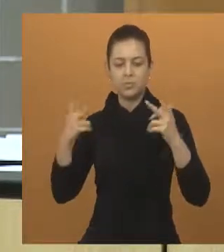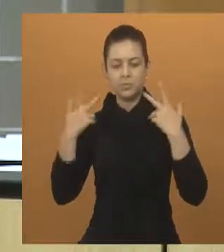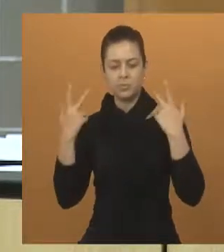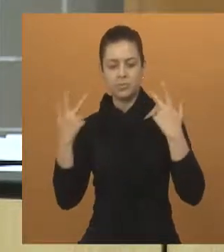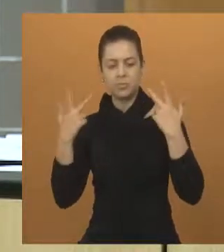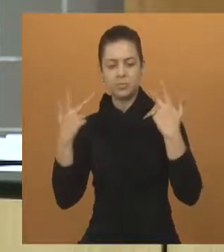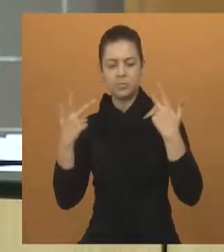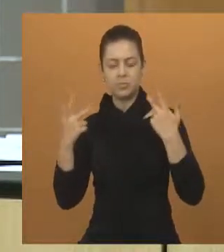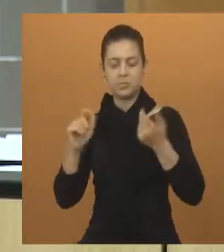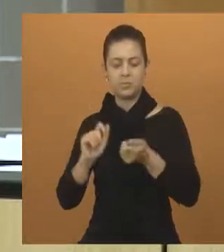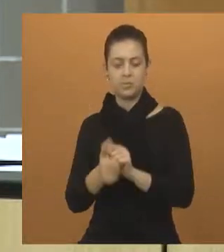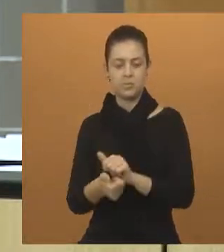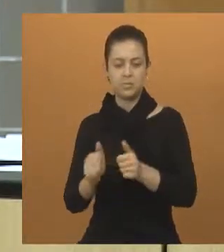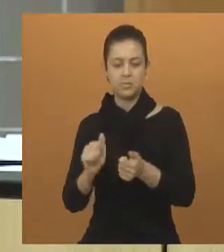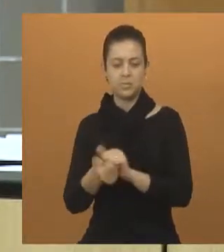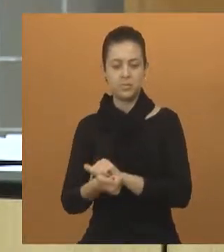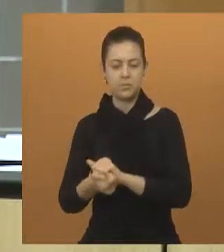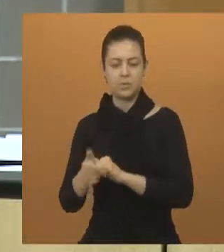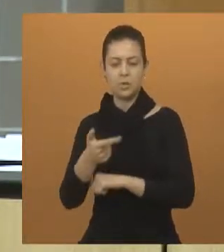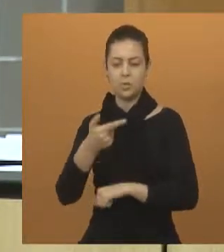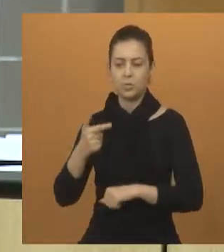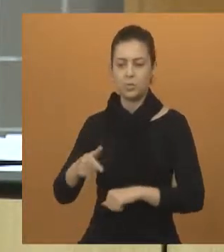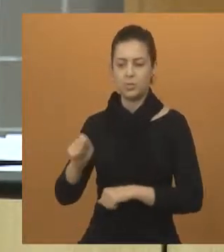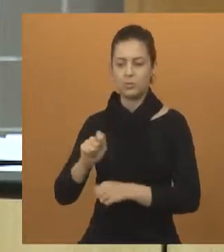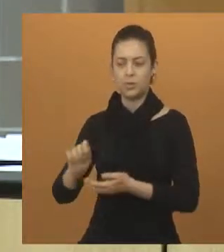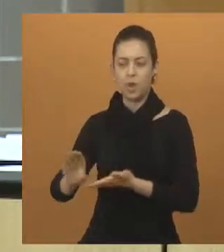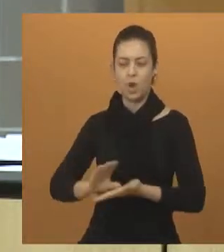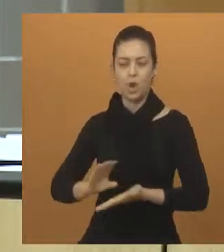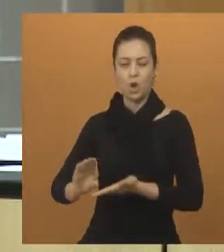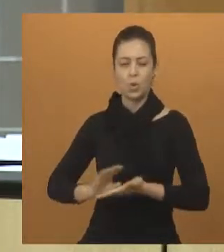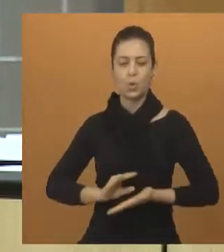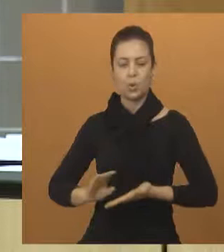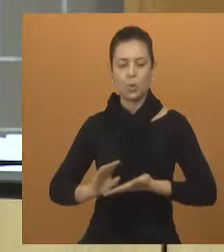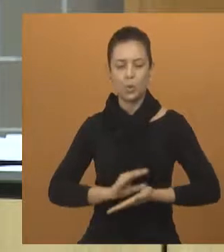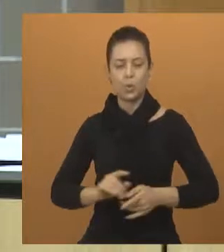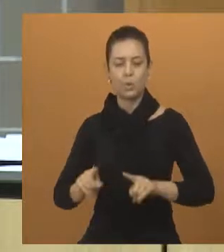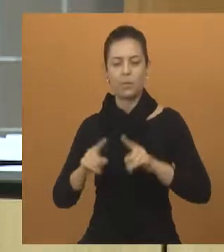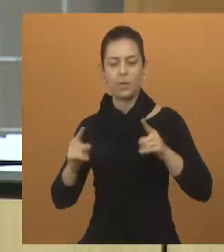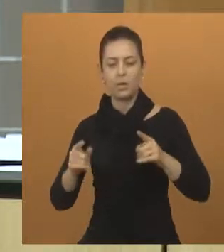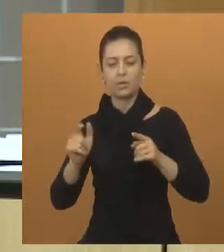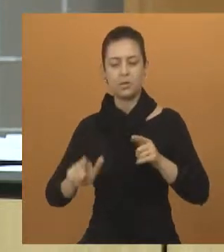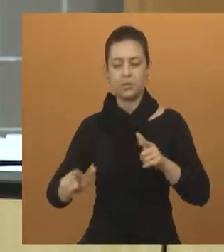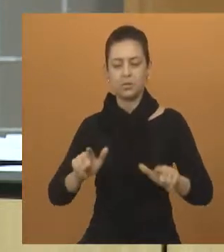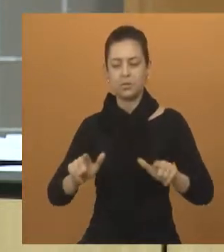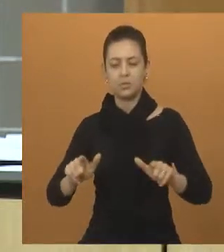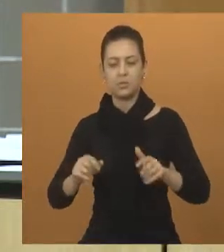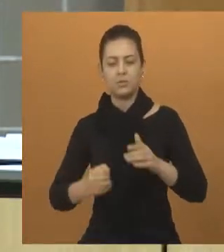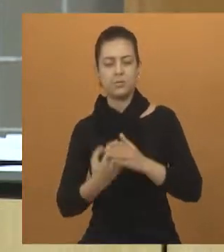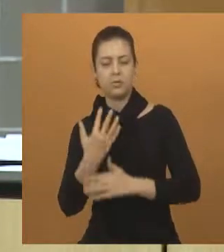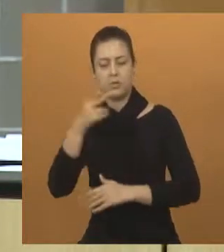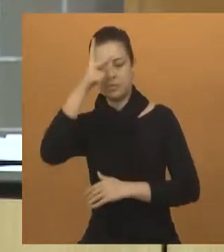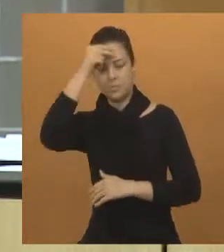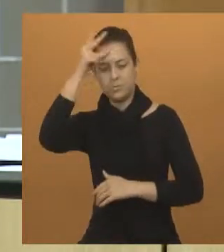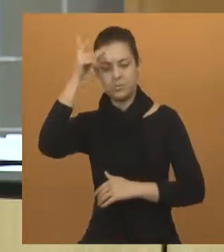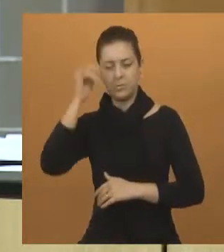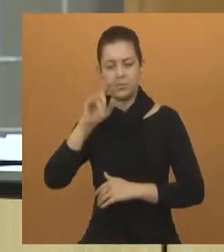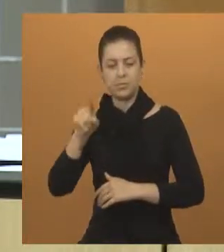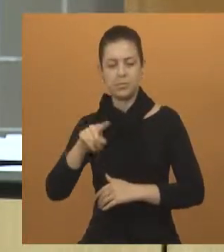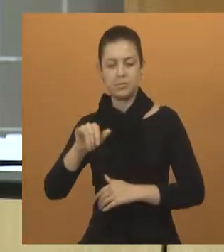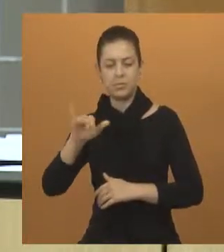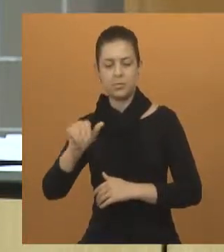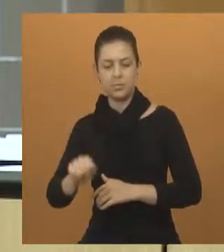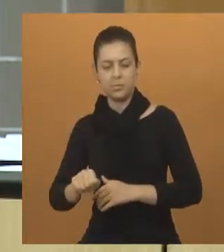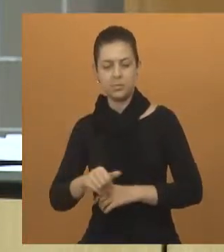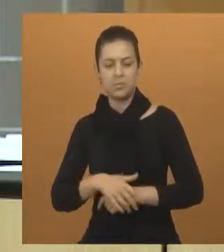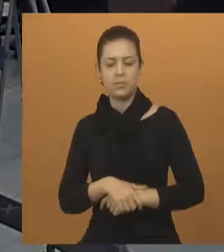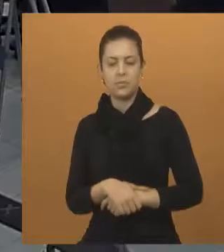desportivas sem fins lucrativos nas condições que estabelece. Autoria, Prefeito Municipal Isaías José